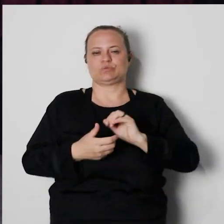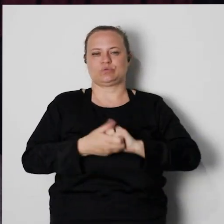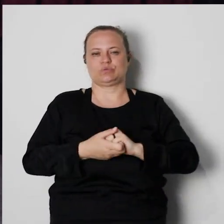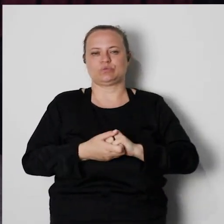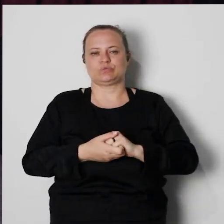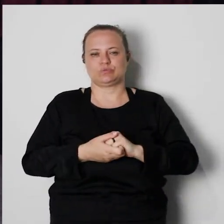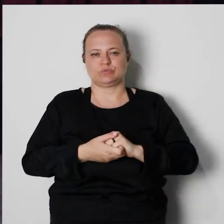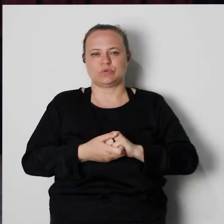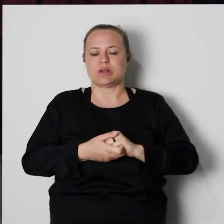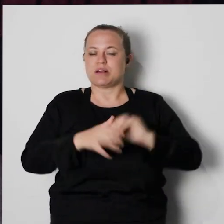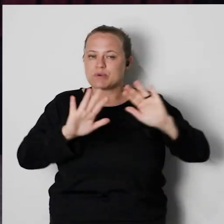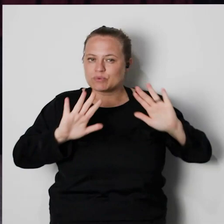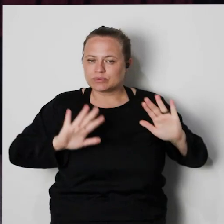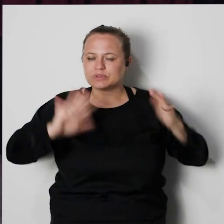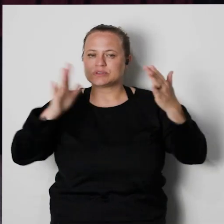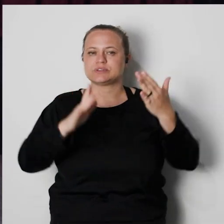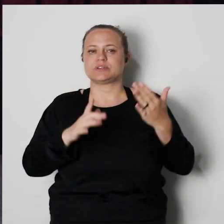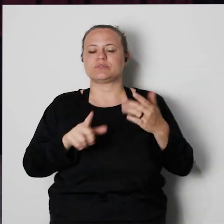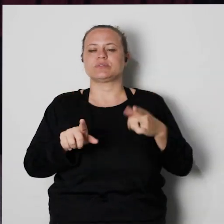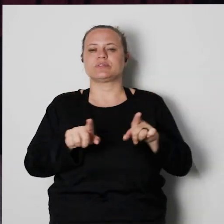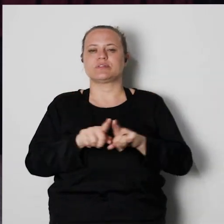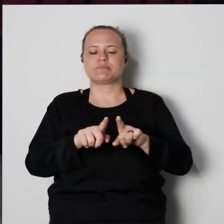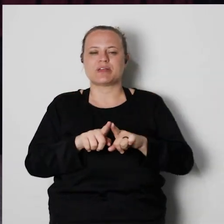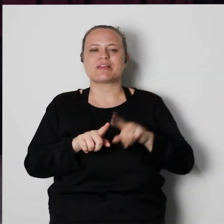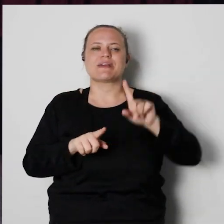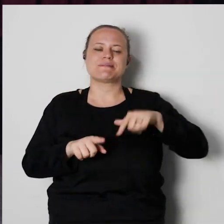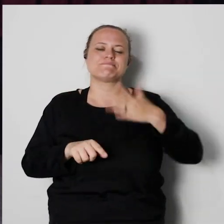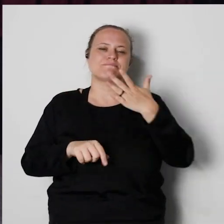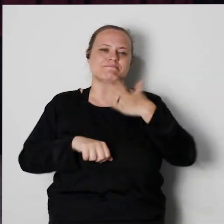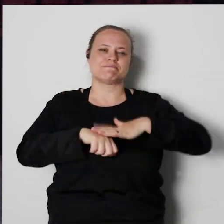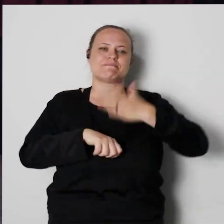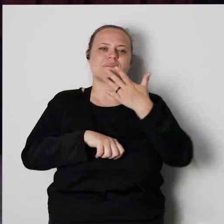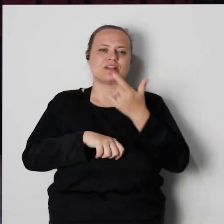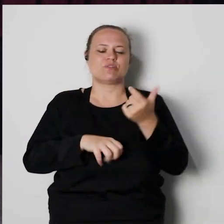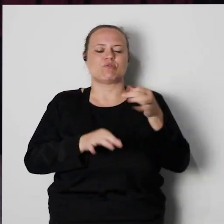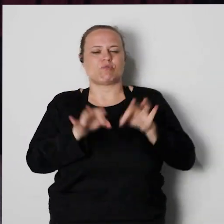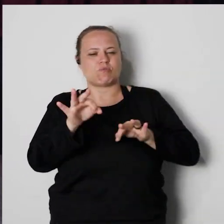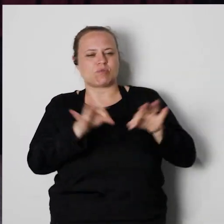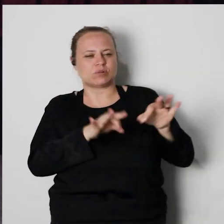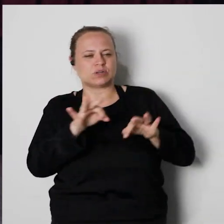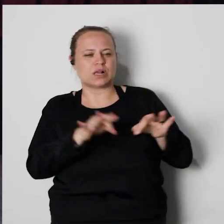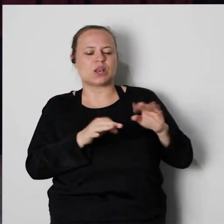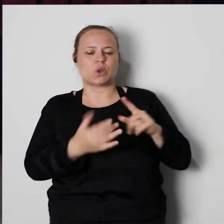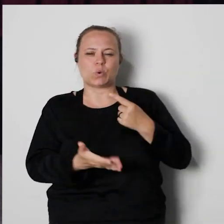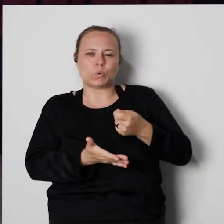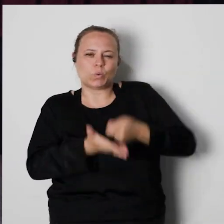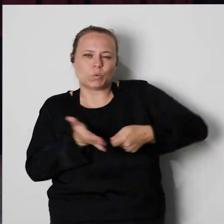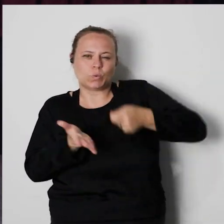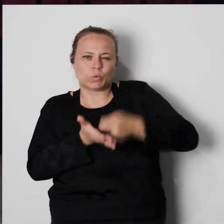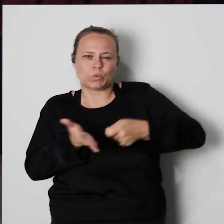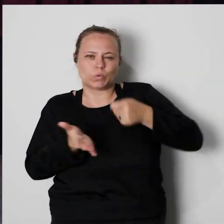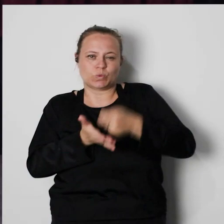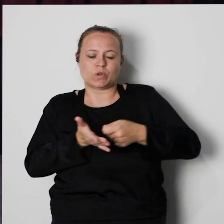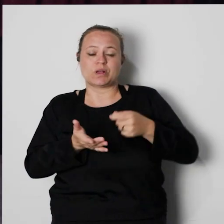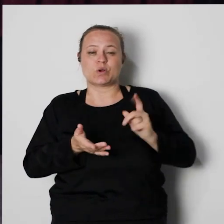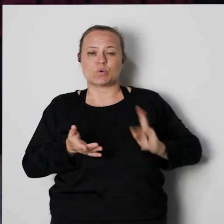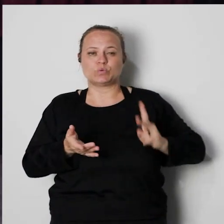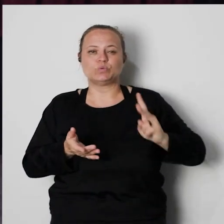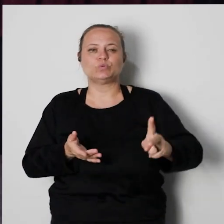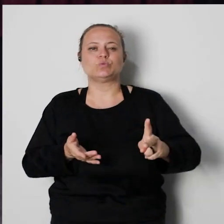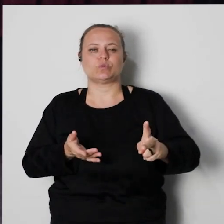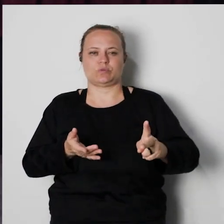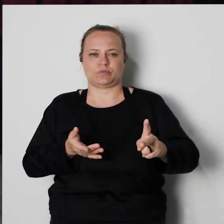houve prorrogação, é uma pena, mas sabe-se, né? Então existe conquista, né,